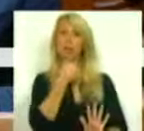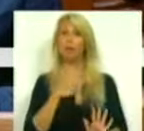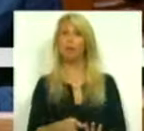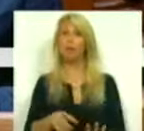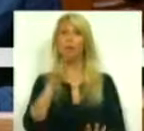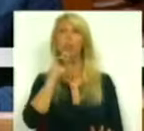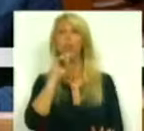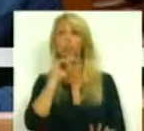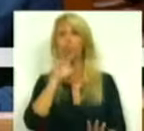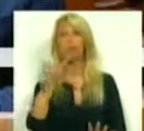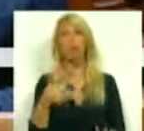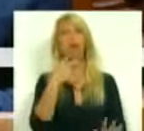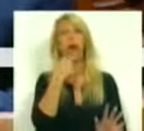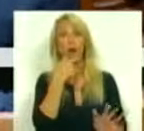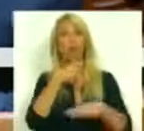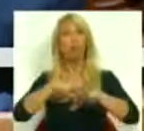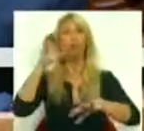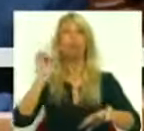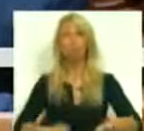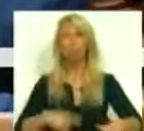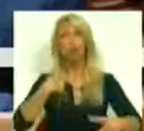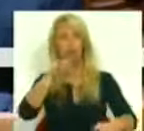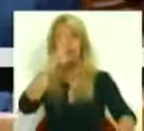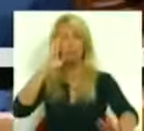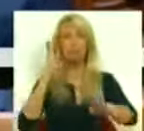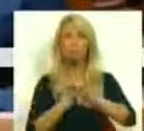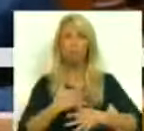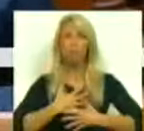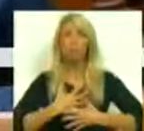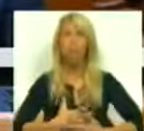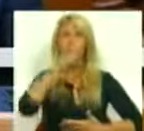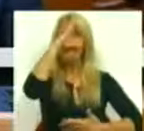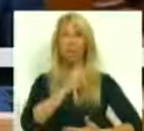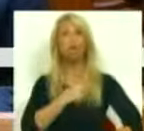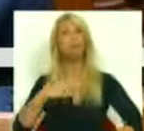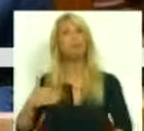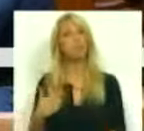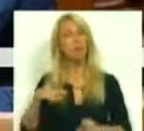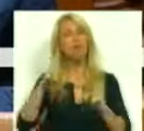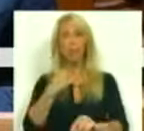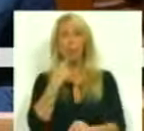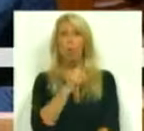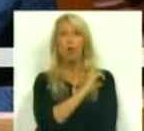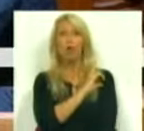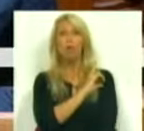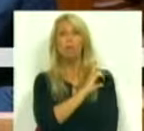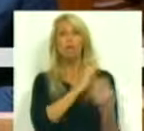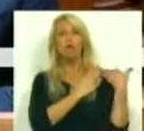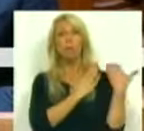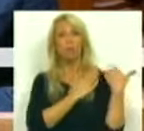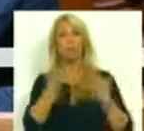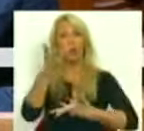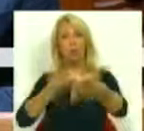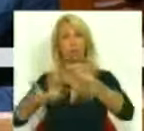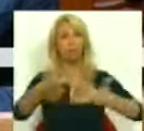só possível graças ao empenho e à capacidade do Ministro da Saúde e pelo elevado sentido de responsabilidade e de partilha de